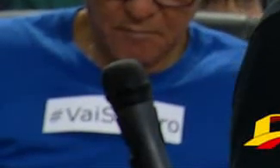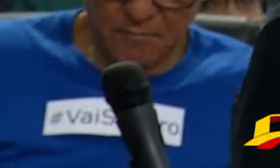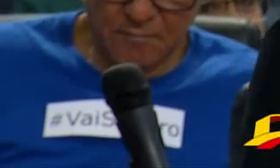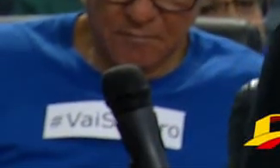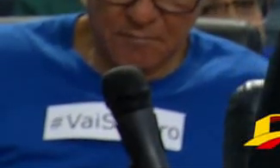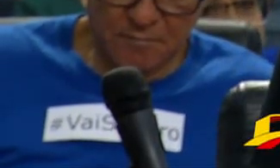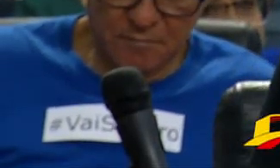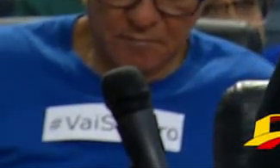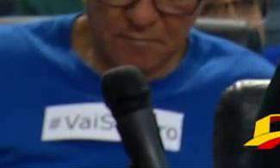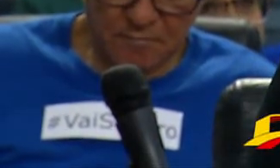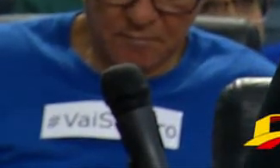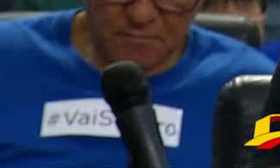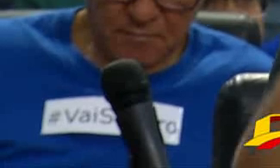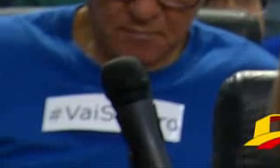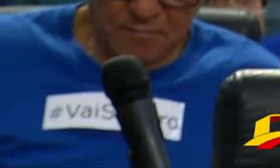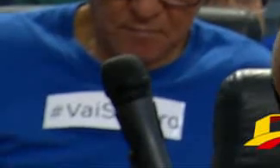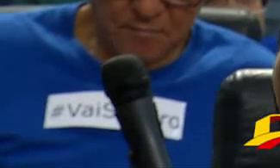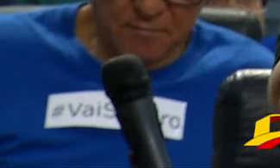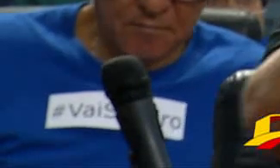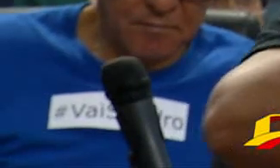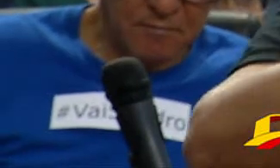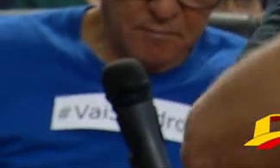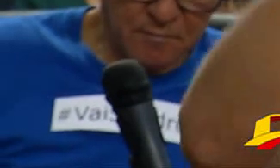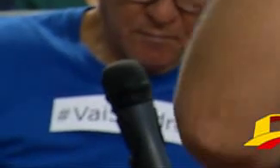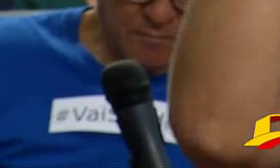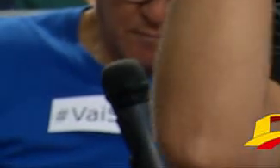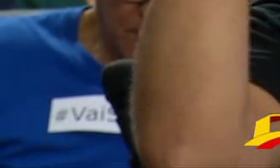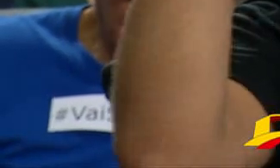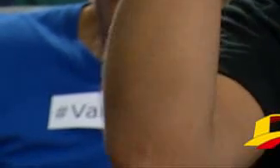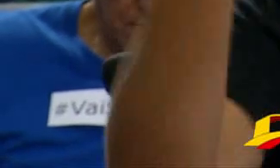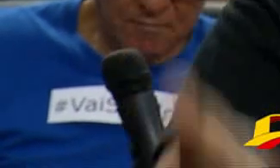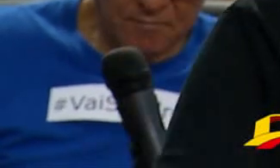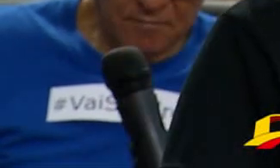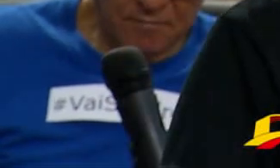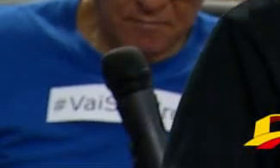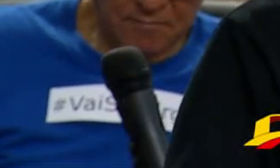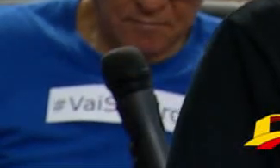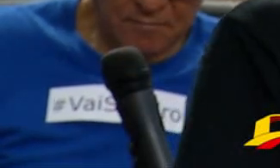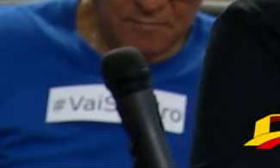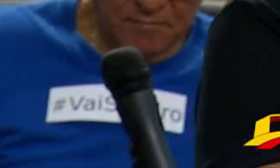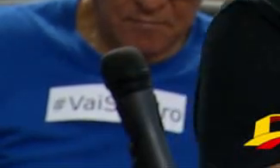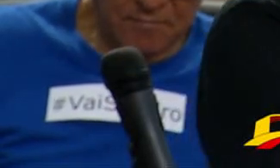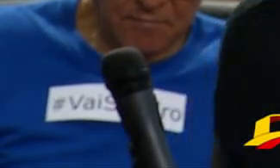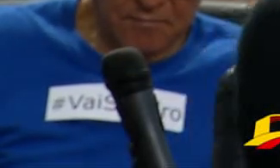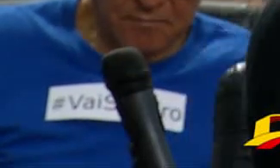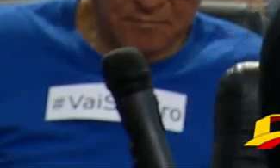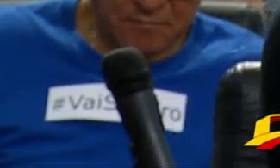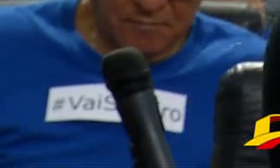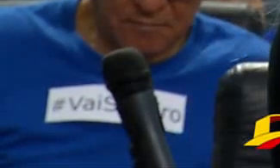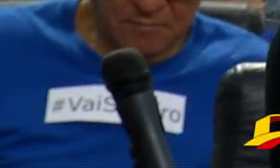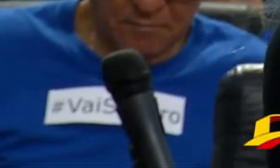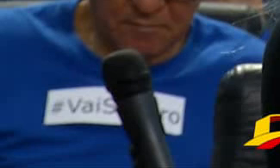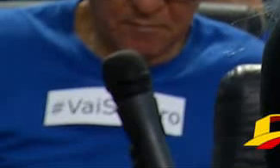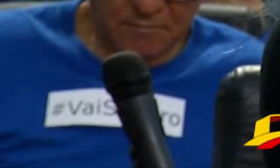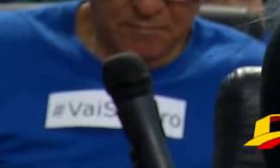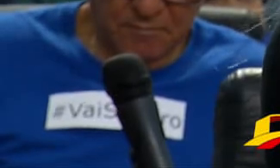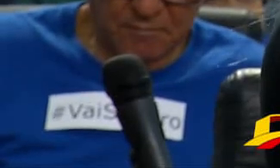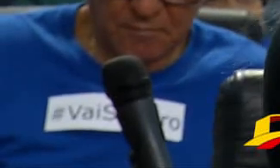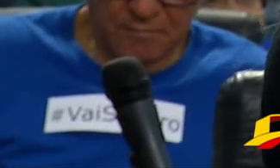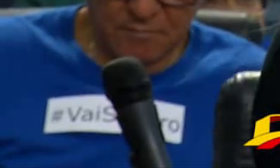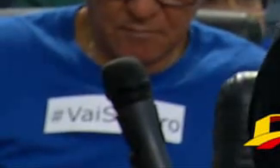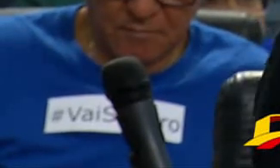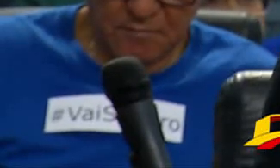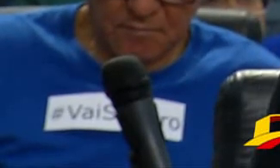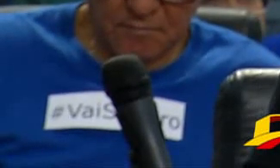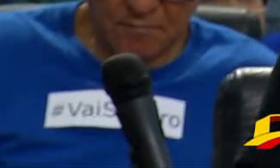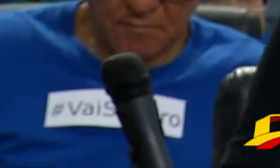2022, a gente discutir rodeio, a gente discutir zoológico, tem alguma coisa errada, né? Tem